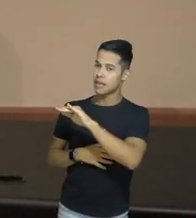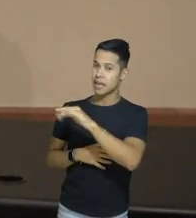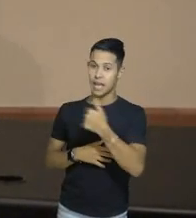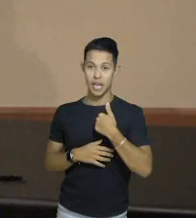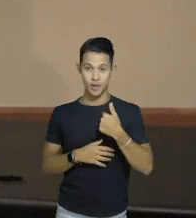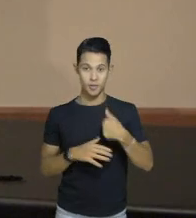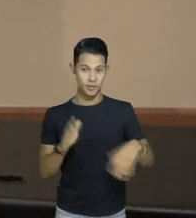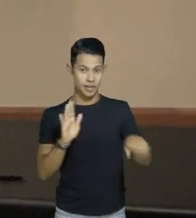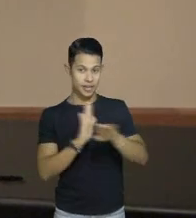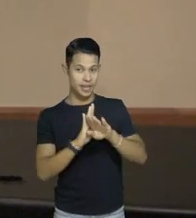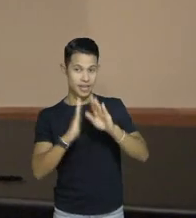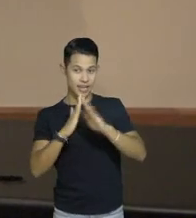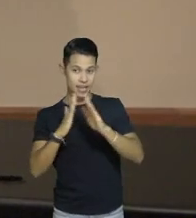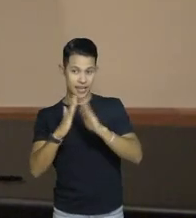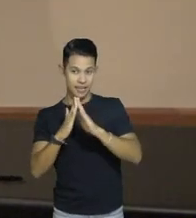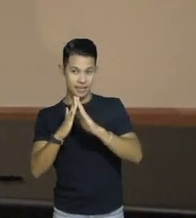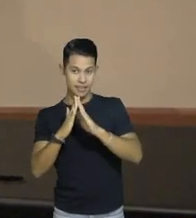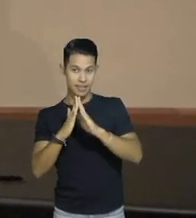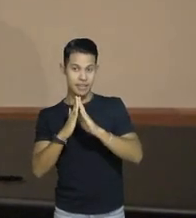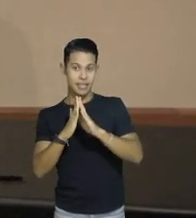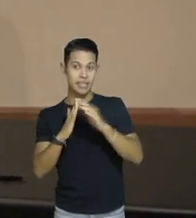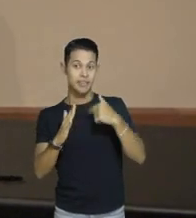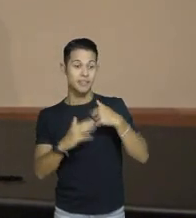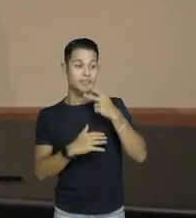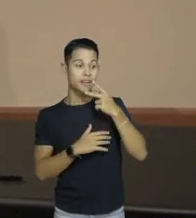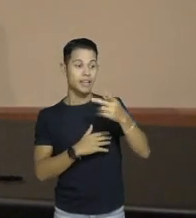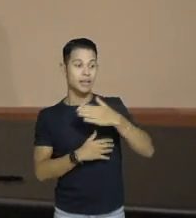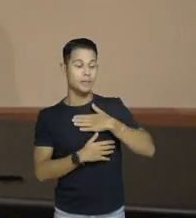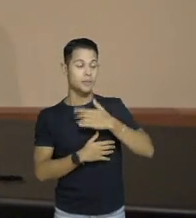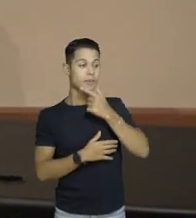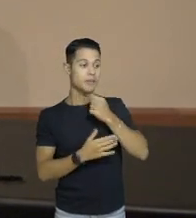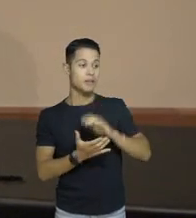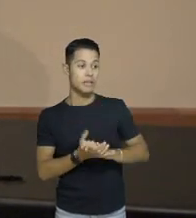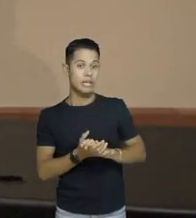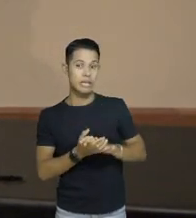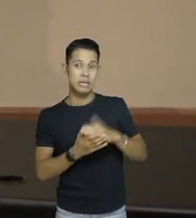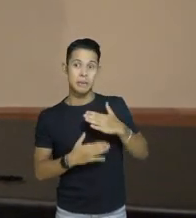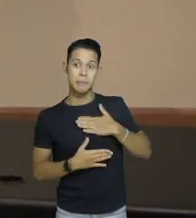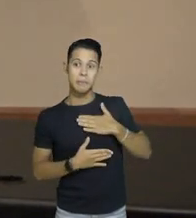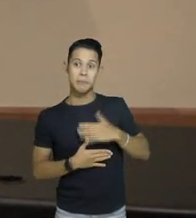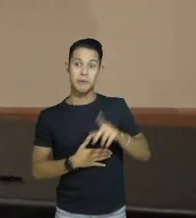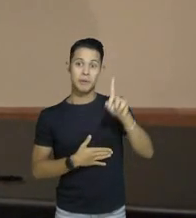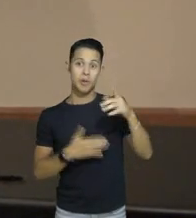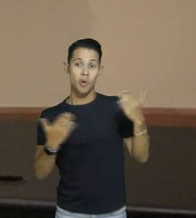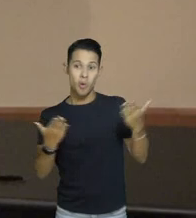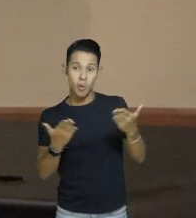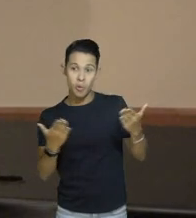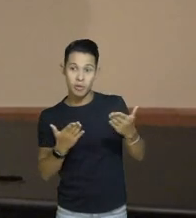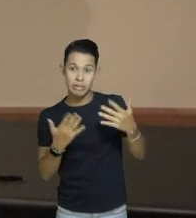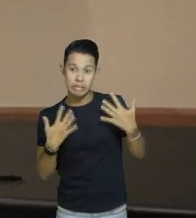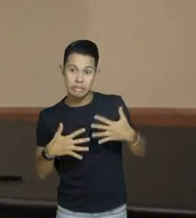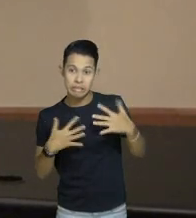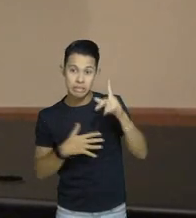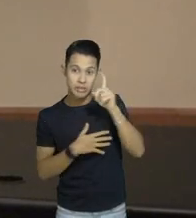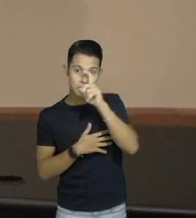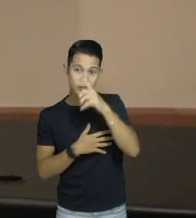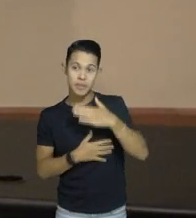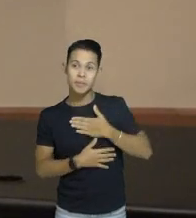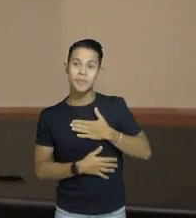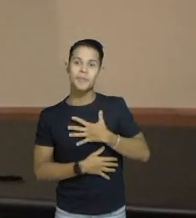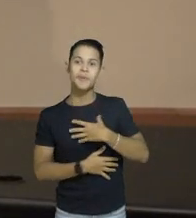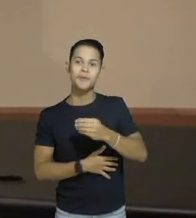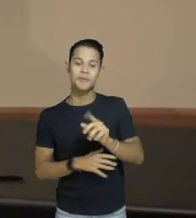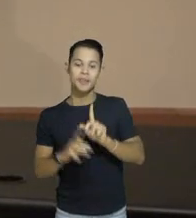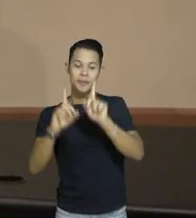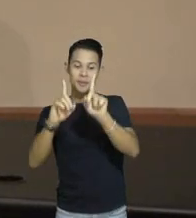eu disse assim para o meu marido, meu Deus, eu quase perdi a cabeça hoje. E meu filho estava do lado.